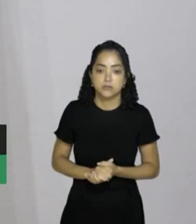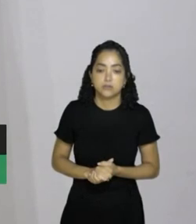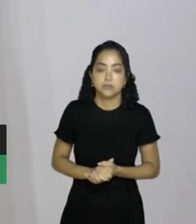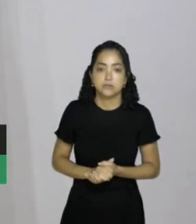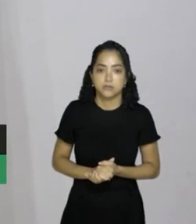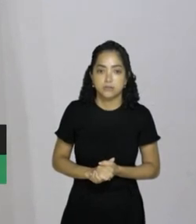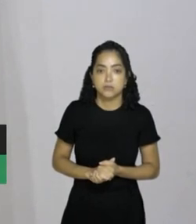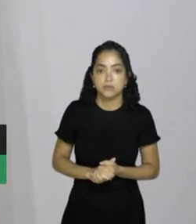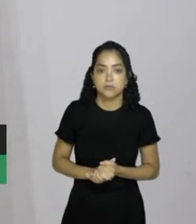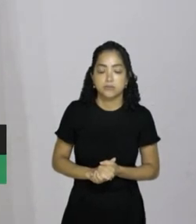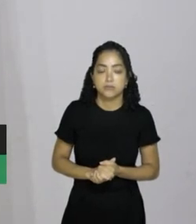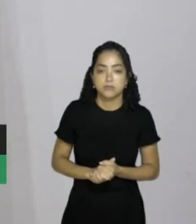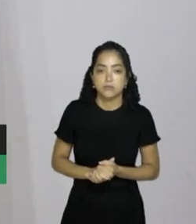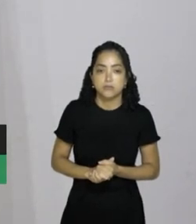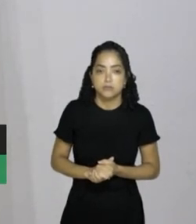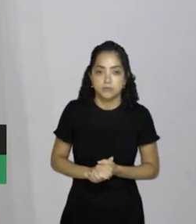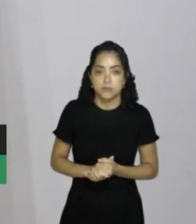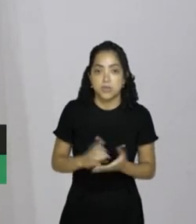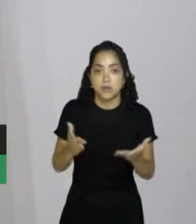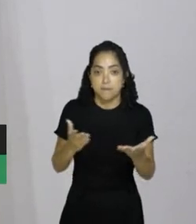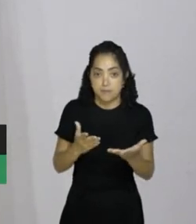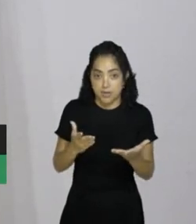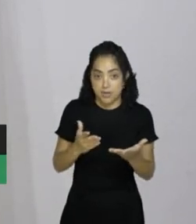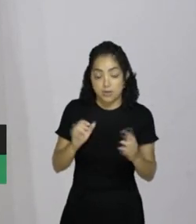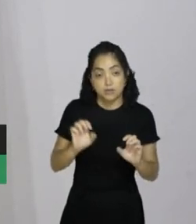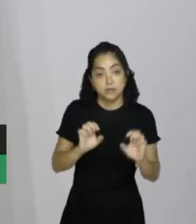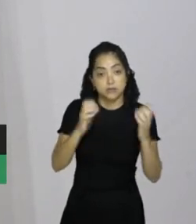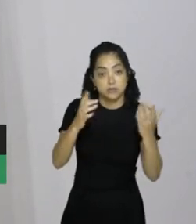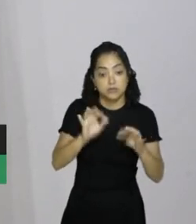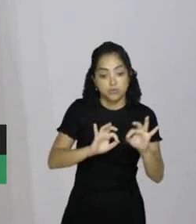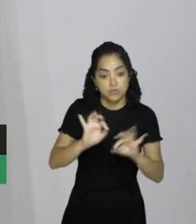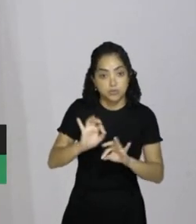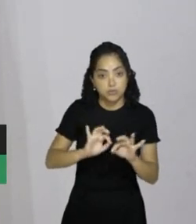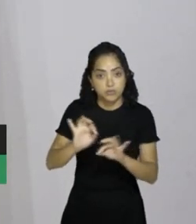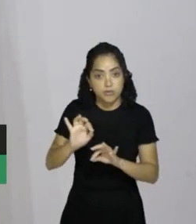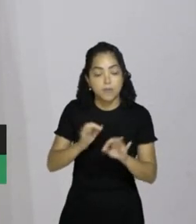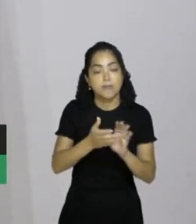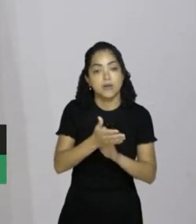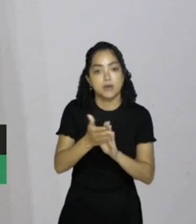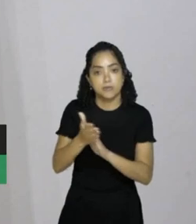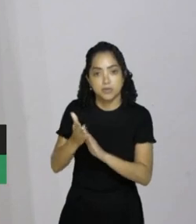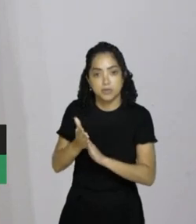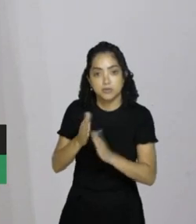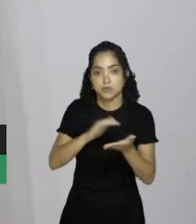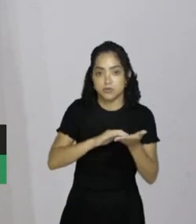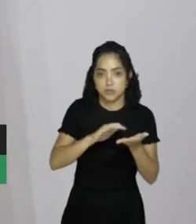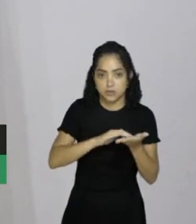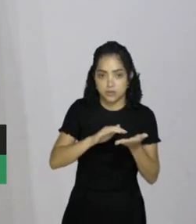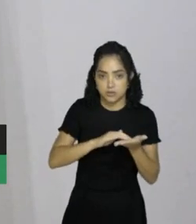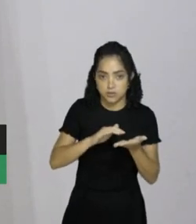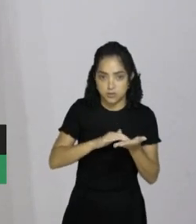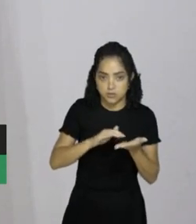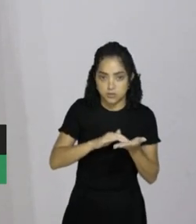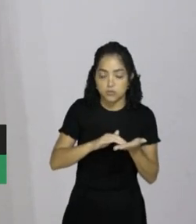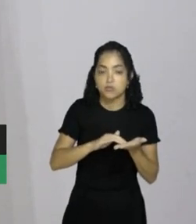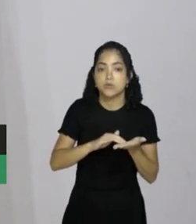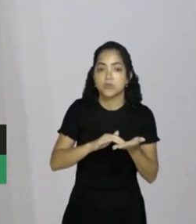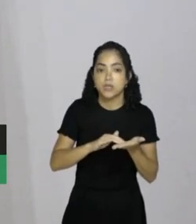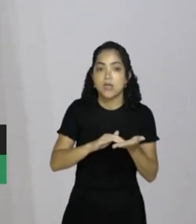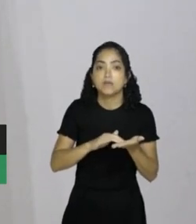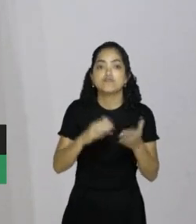importantíssima para execução do evento parabenizo também o secretário de turismo do Estado